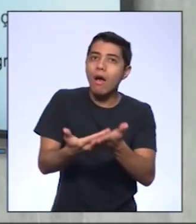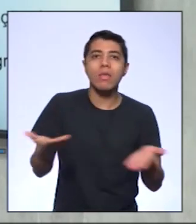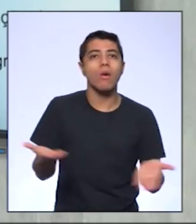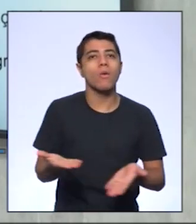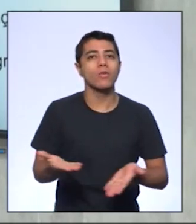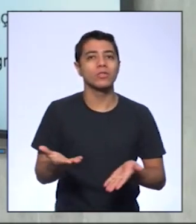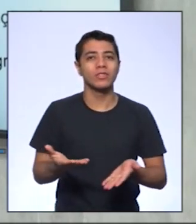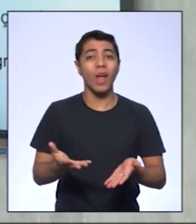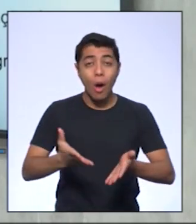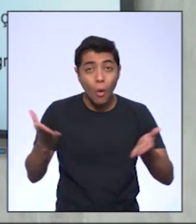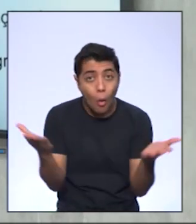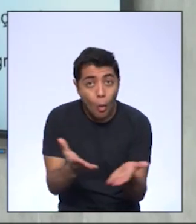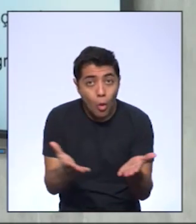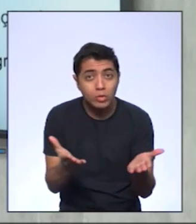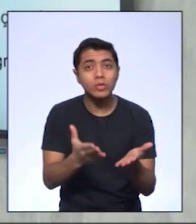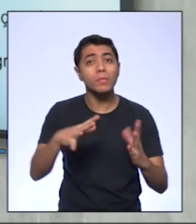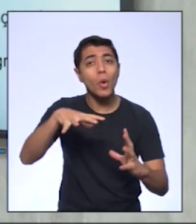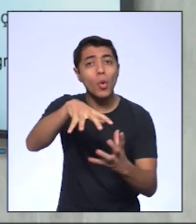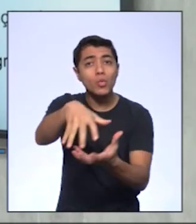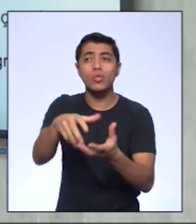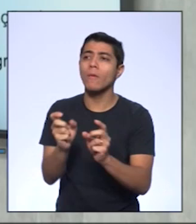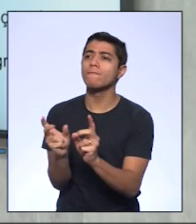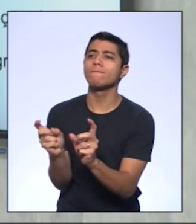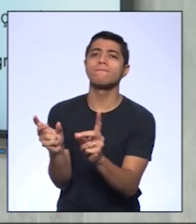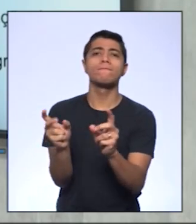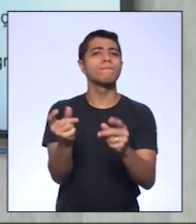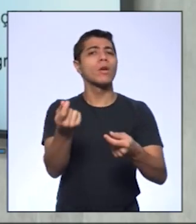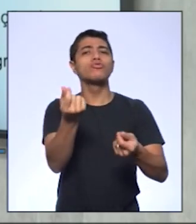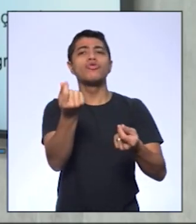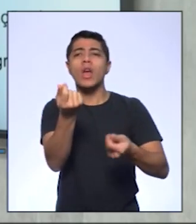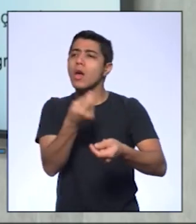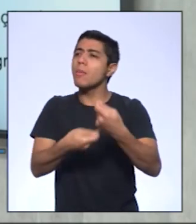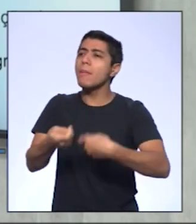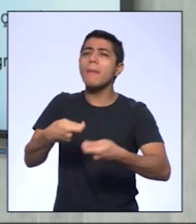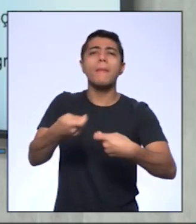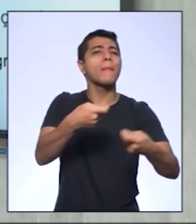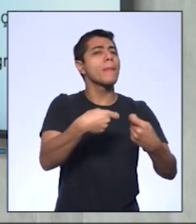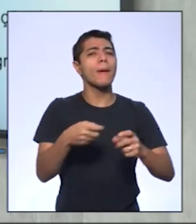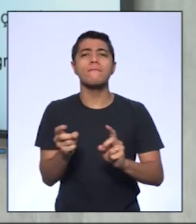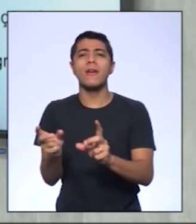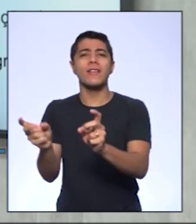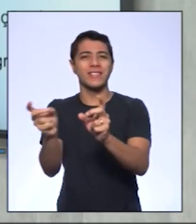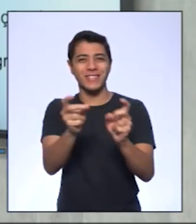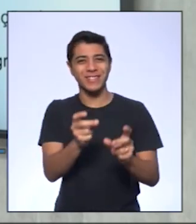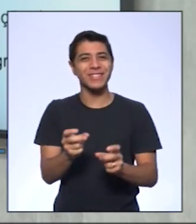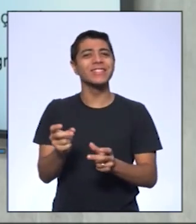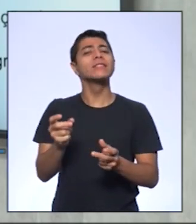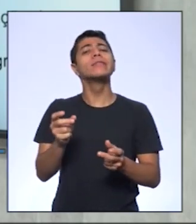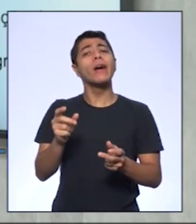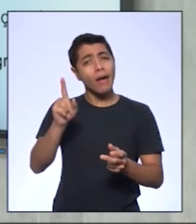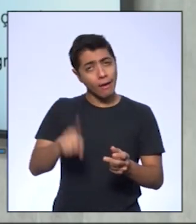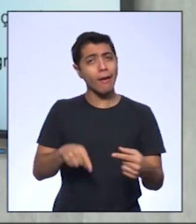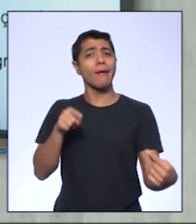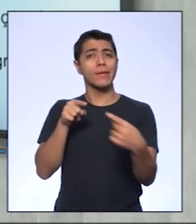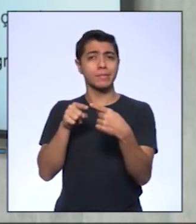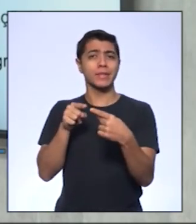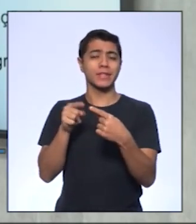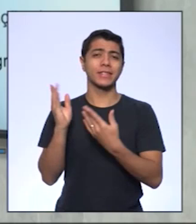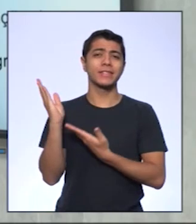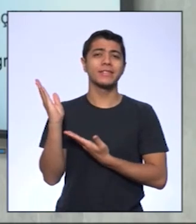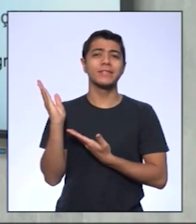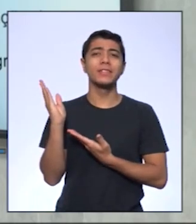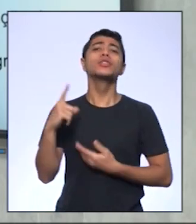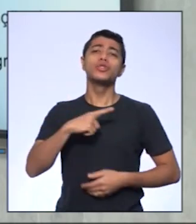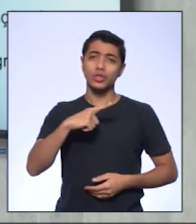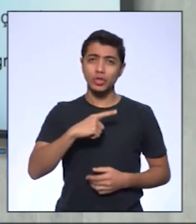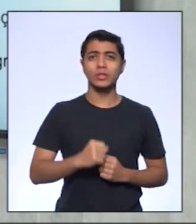vem desse. As relações, cara, monetárias, de dinheiro, de câmbio, de moeda, vem desse, vem daqui. Os